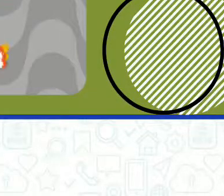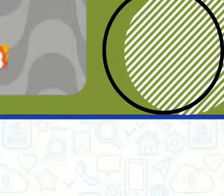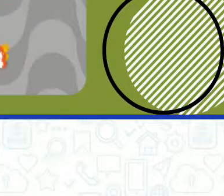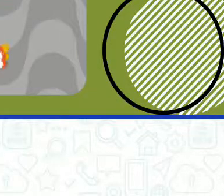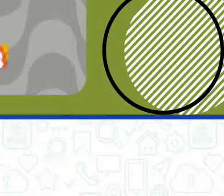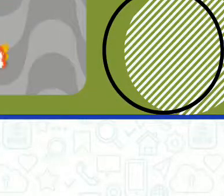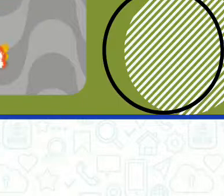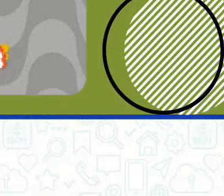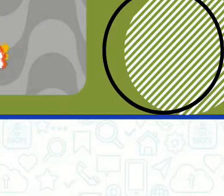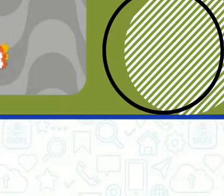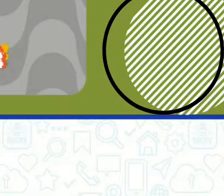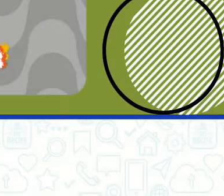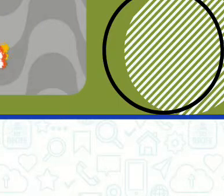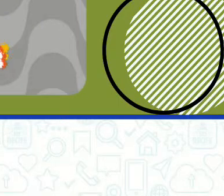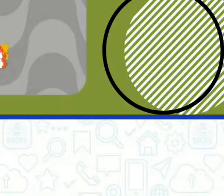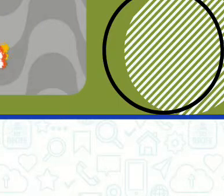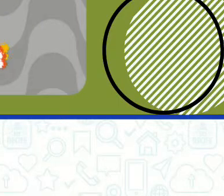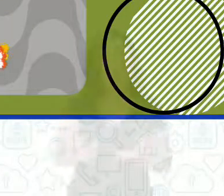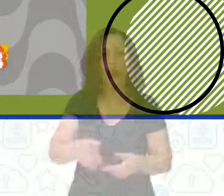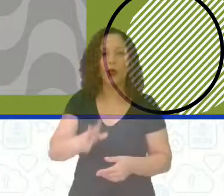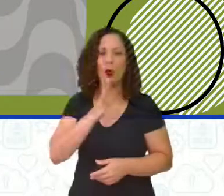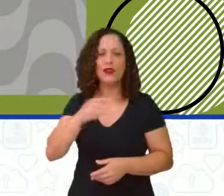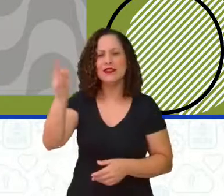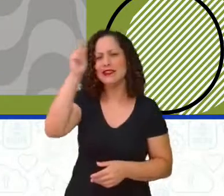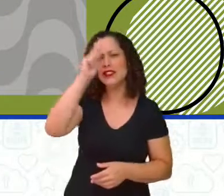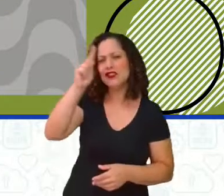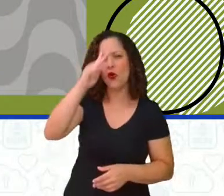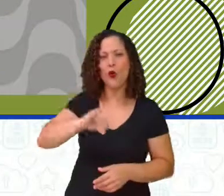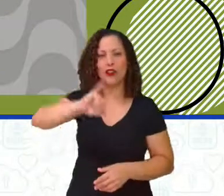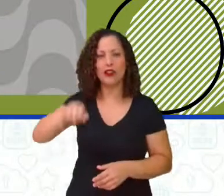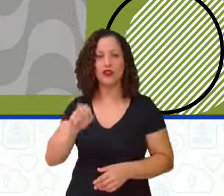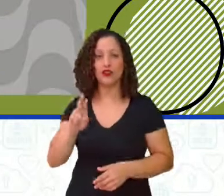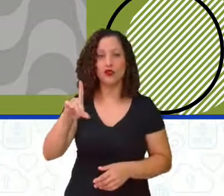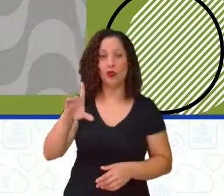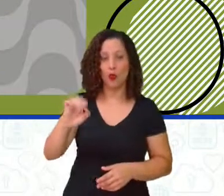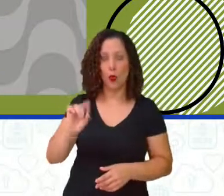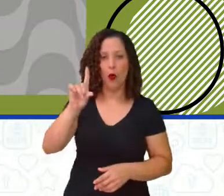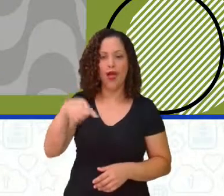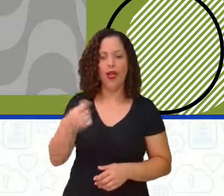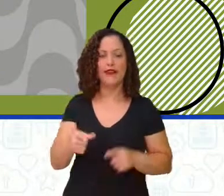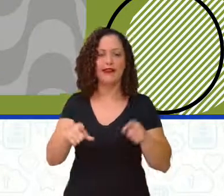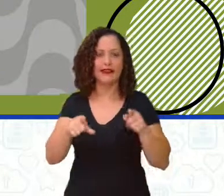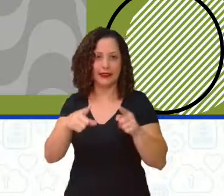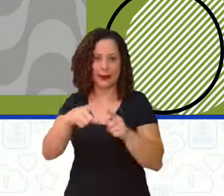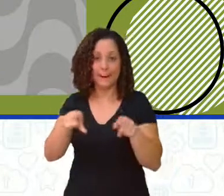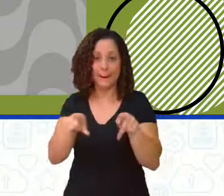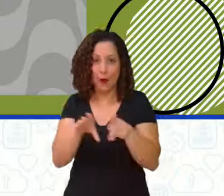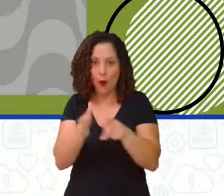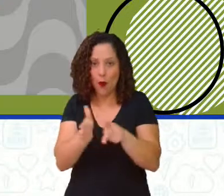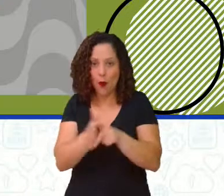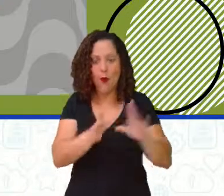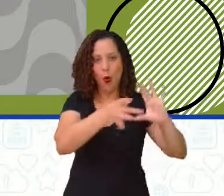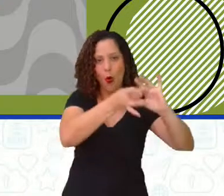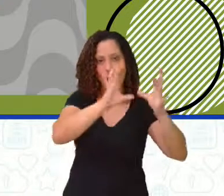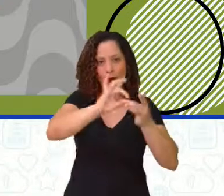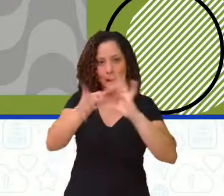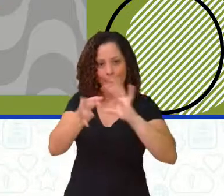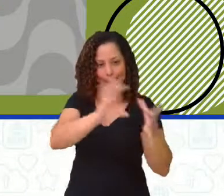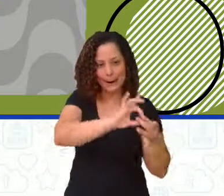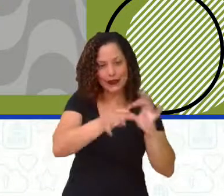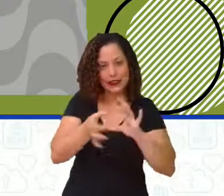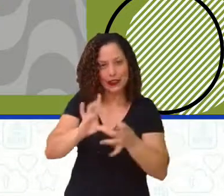Hoje vamos conhecer um pouco da história do judô, uma modalidade olímpica e paralímpica que estará presente nos Jogos